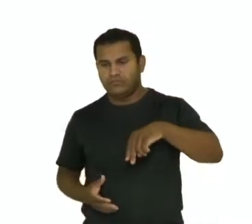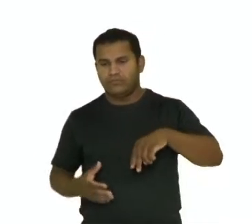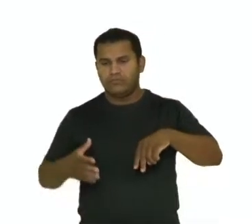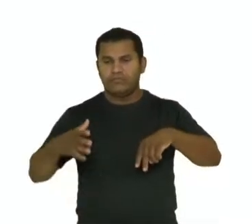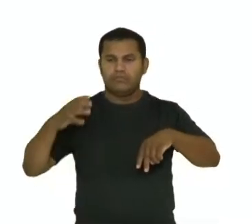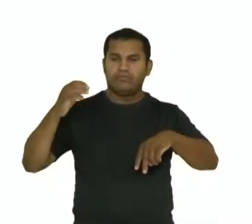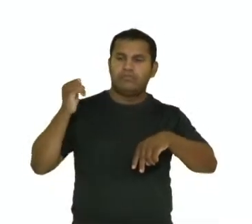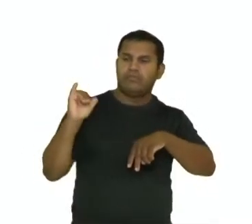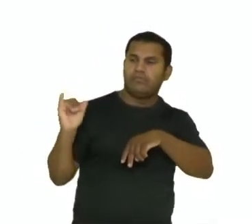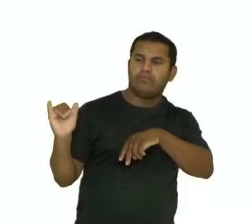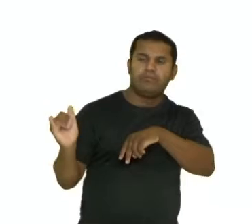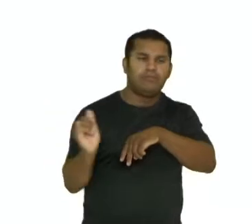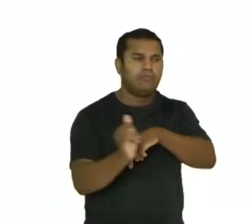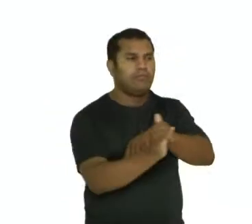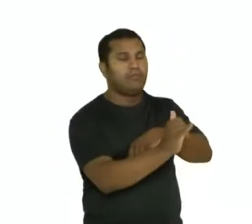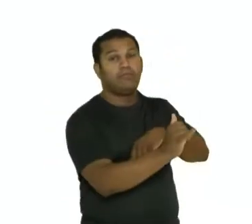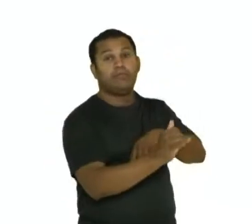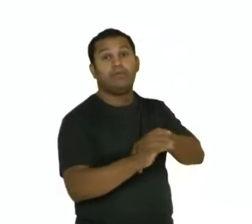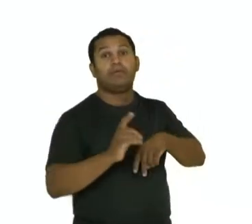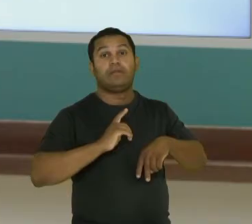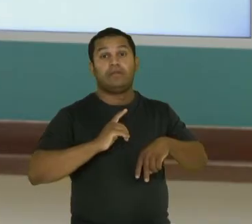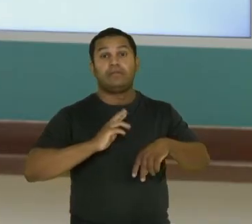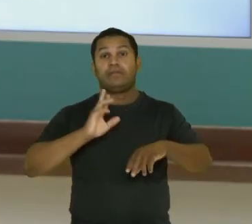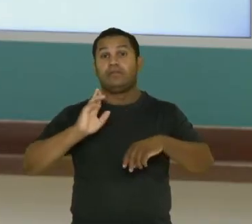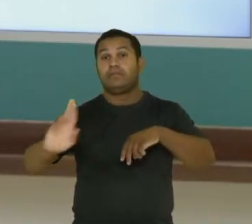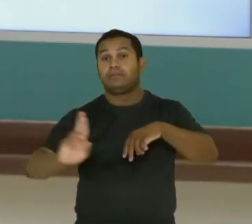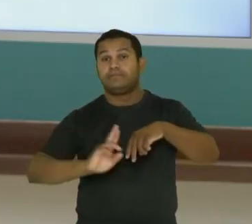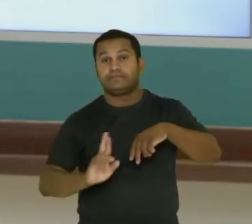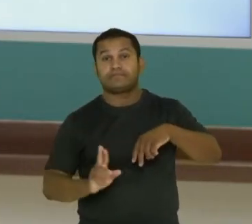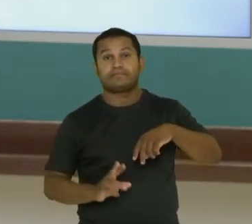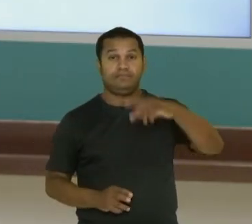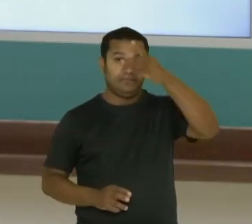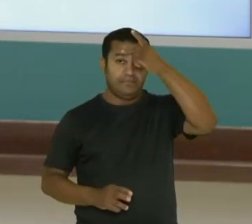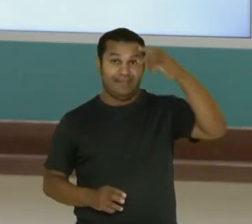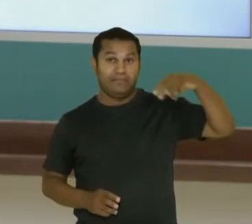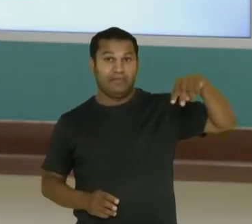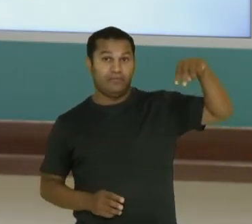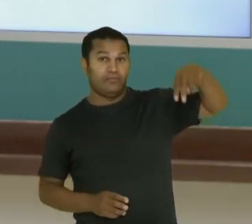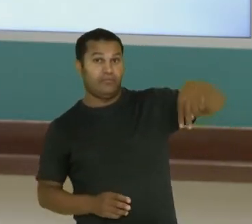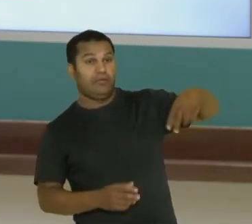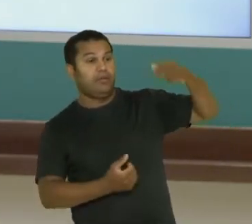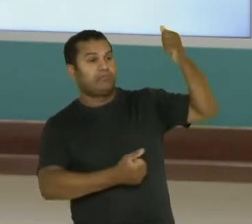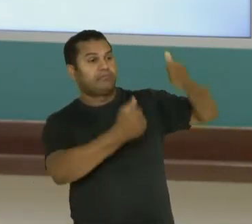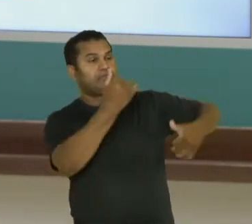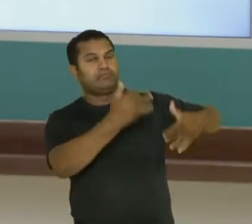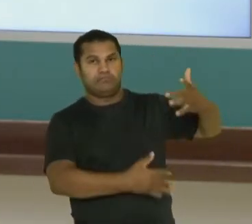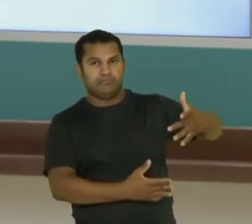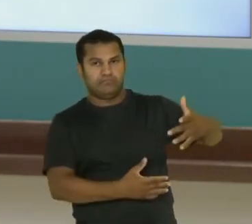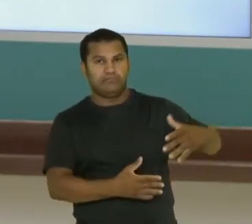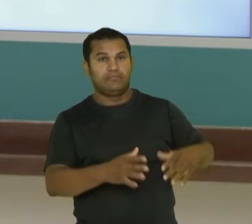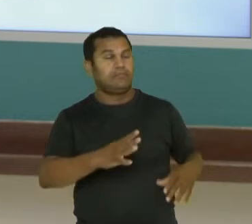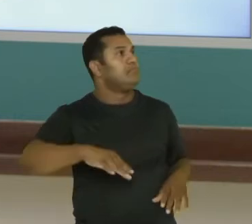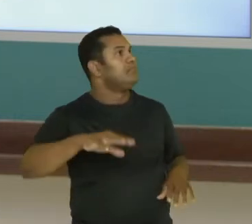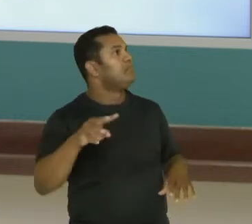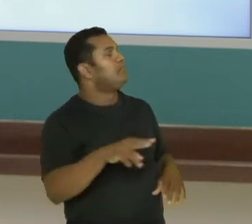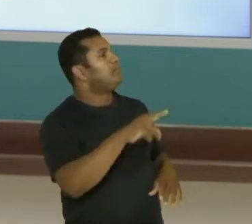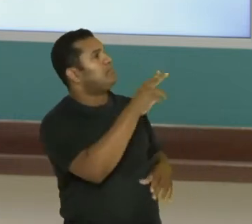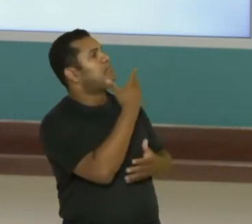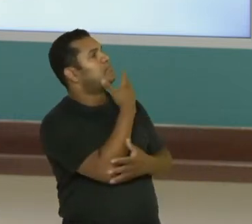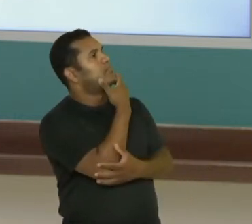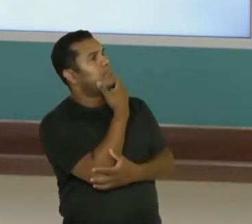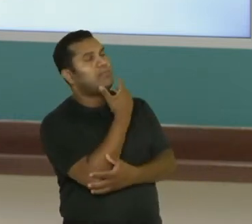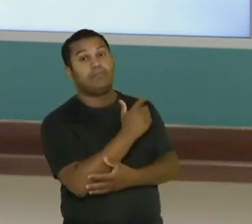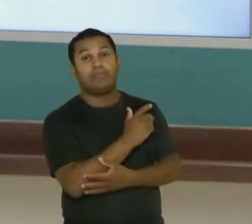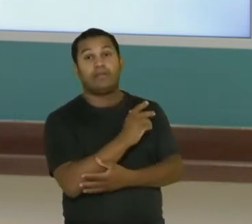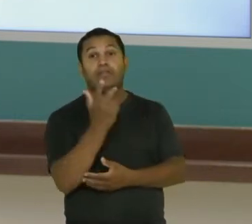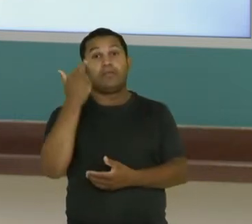fala, para quem se fala e sobre o que se fala. Então você tem que sempre analisar, na hora que você vai proferir um discurso,